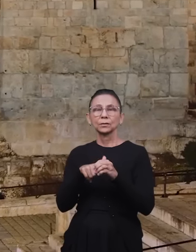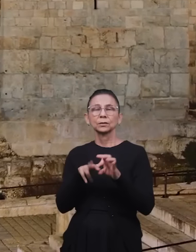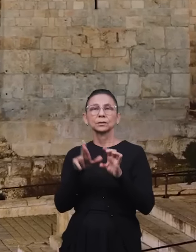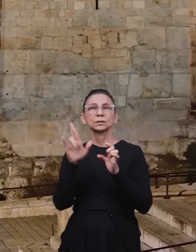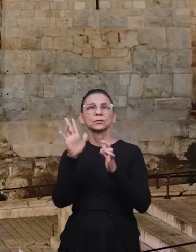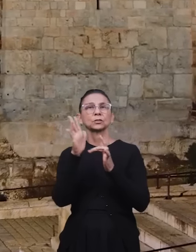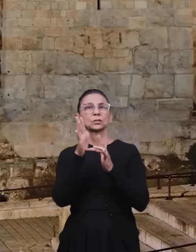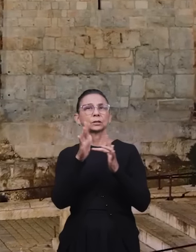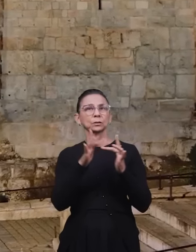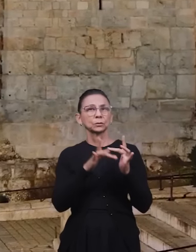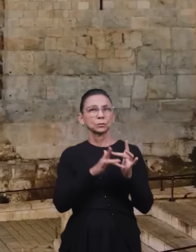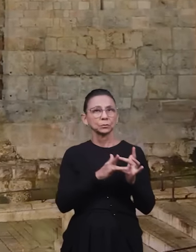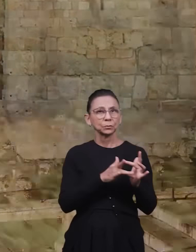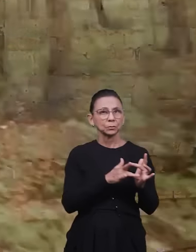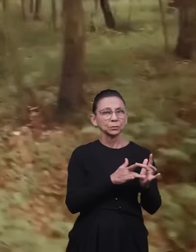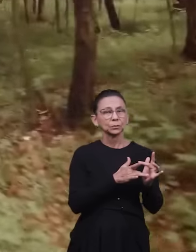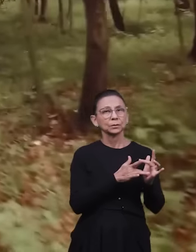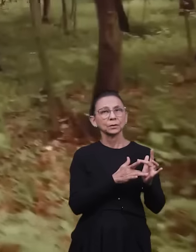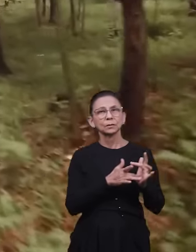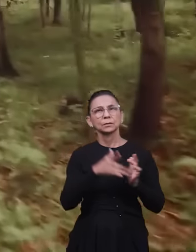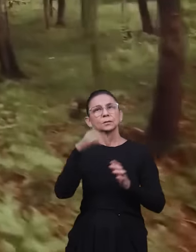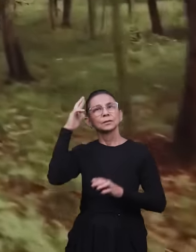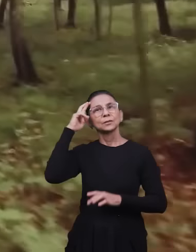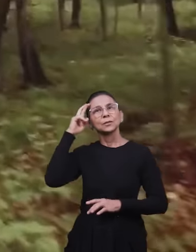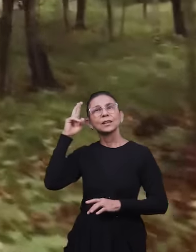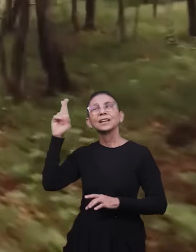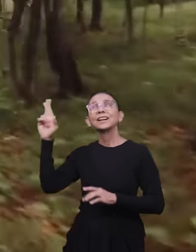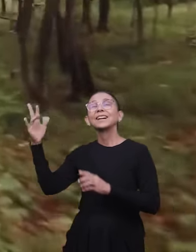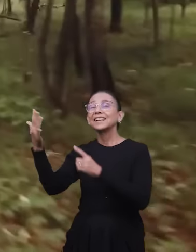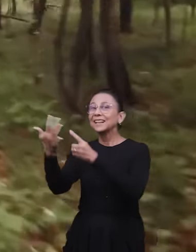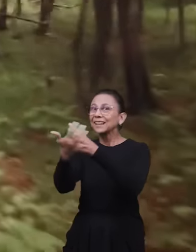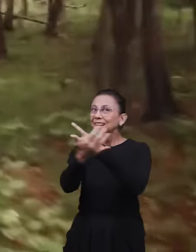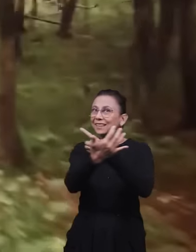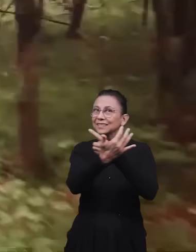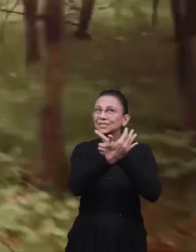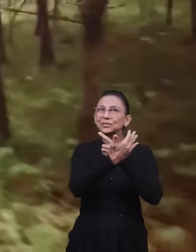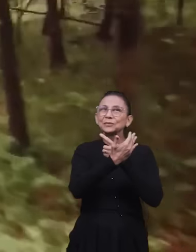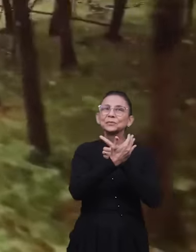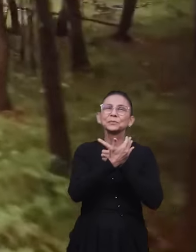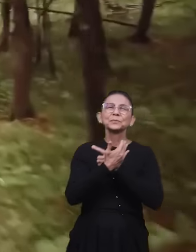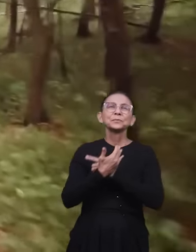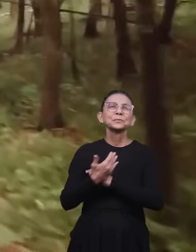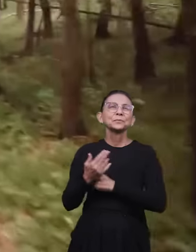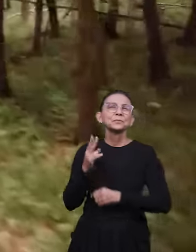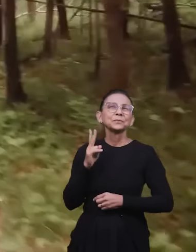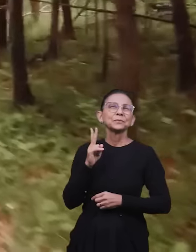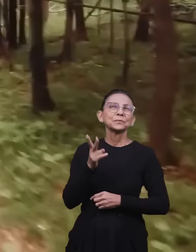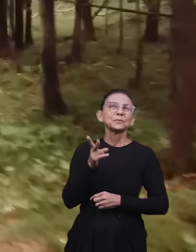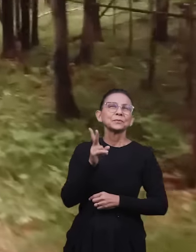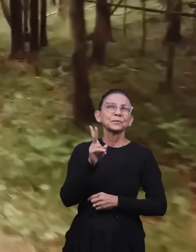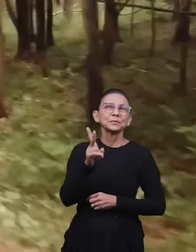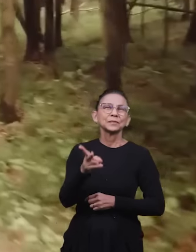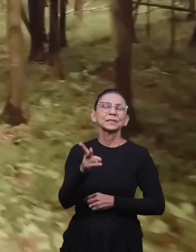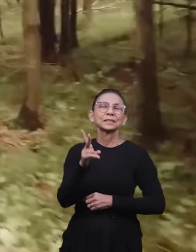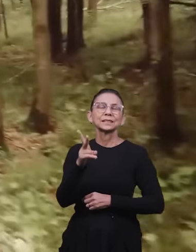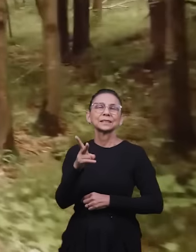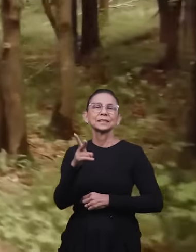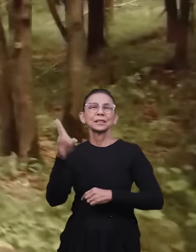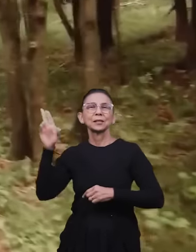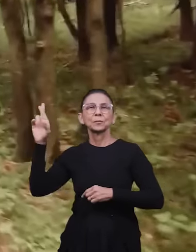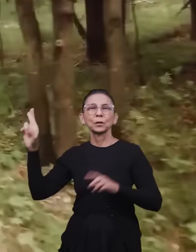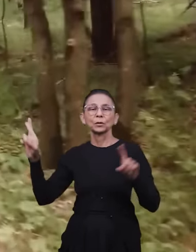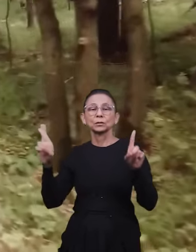o final. O Senhor é quem te guarda, sempre a tua